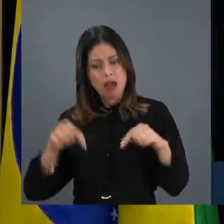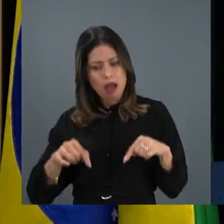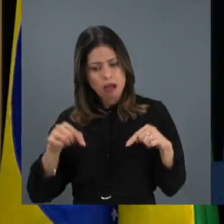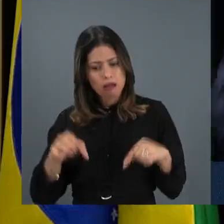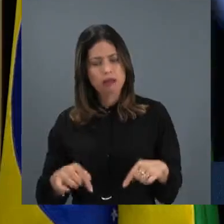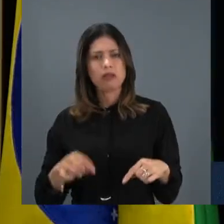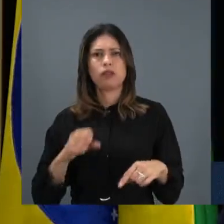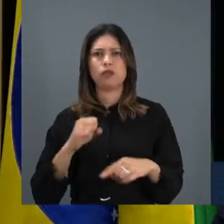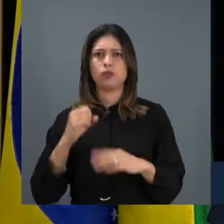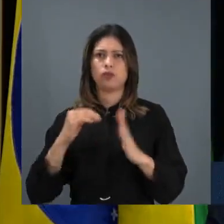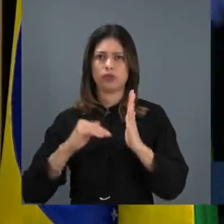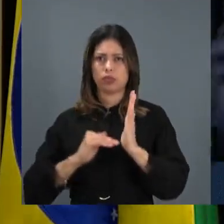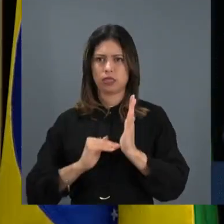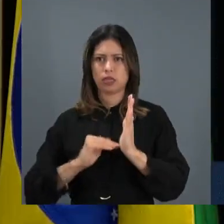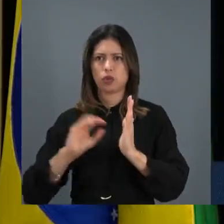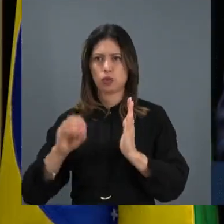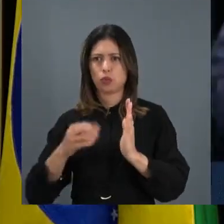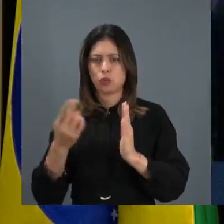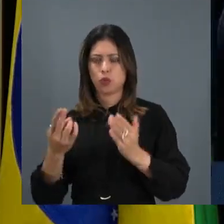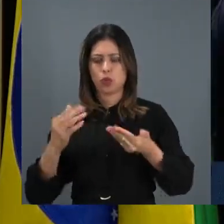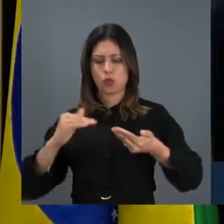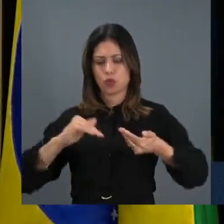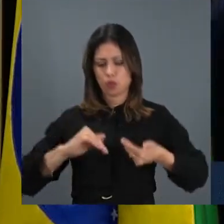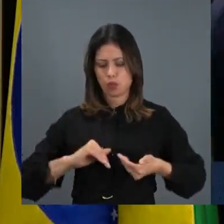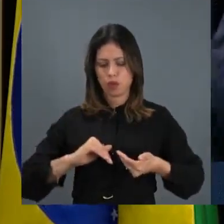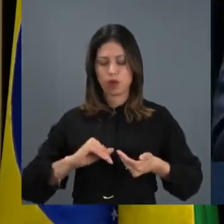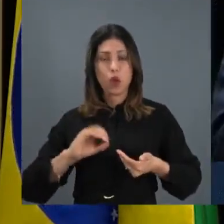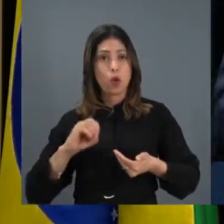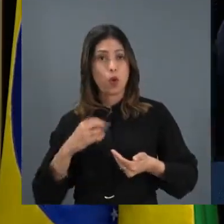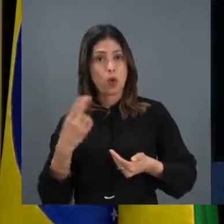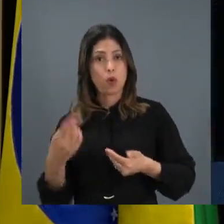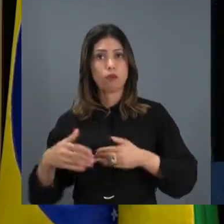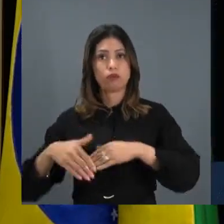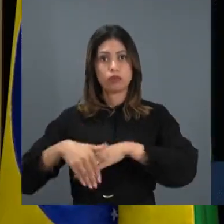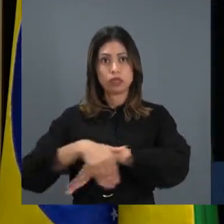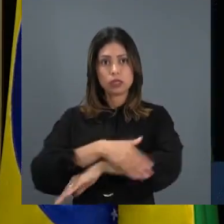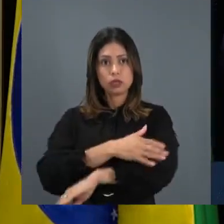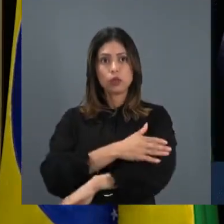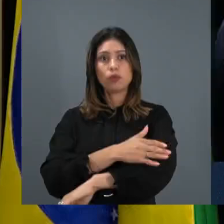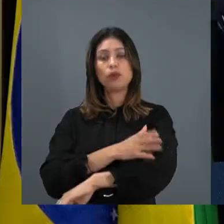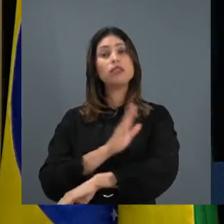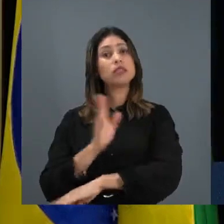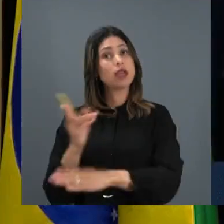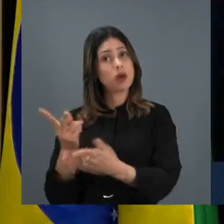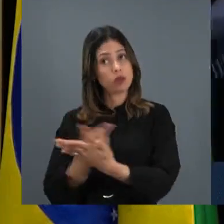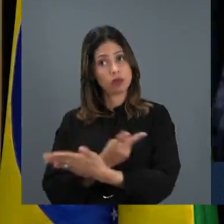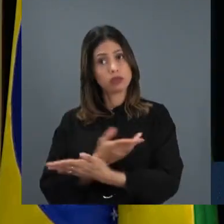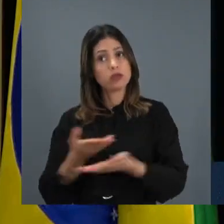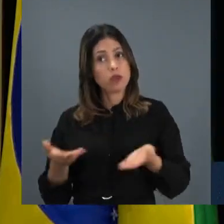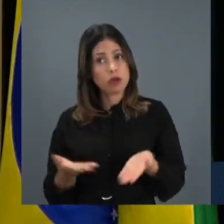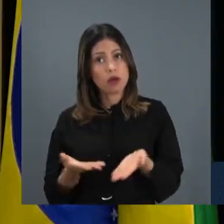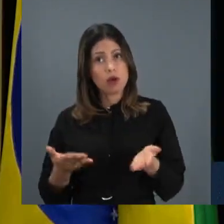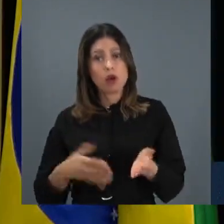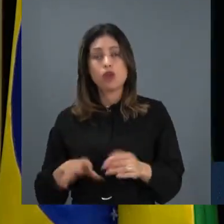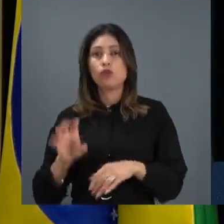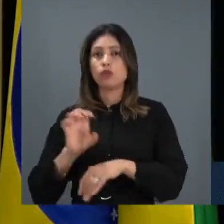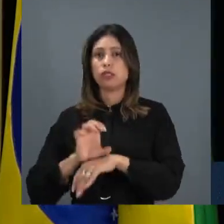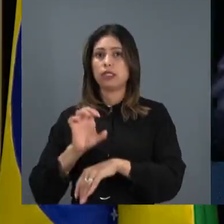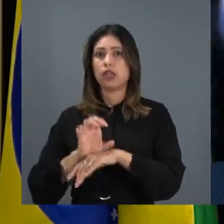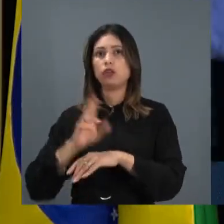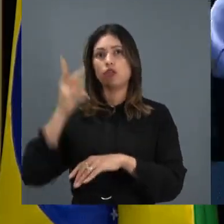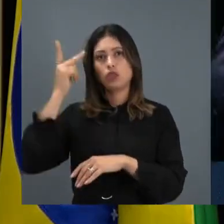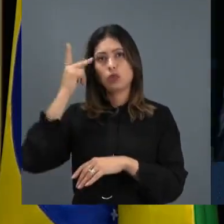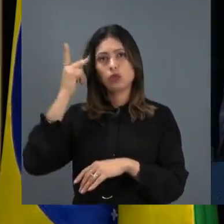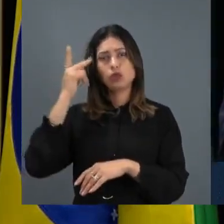Senado, seja no Congresso, seja nas ruas, como aconteceu agora em São Paulo, na Avenida Paulista, no dia 9 de